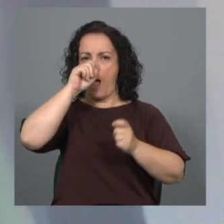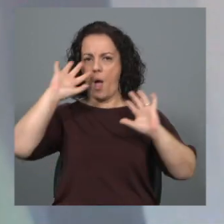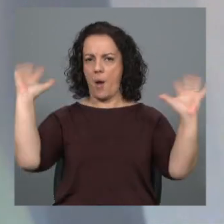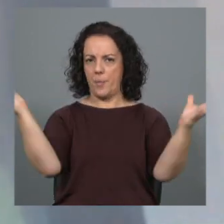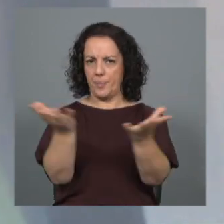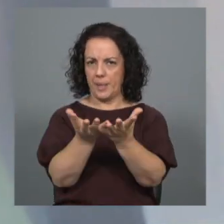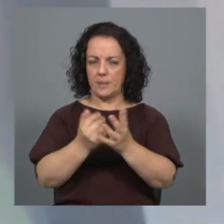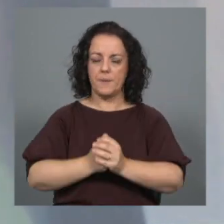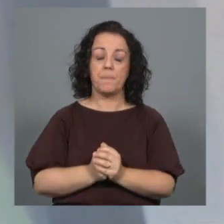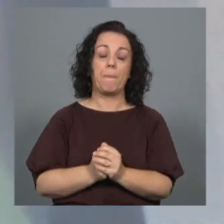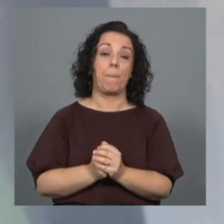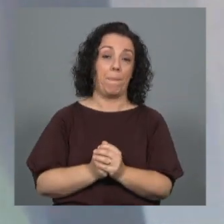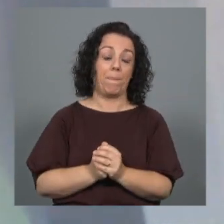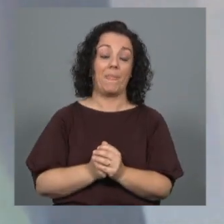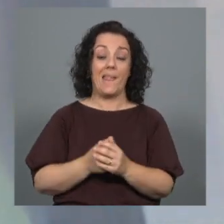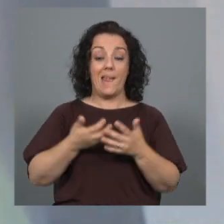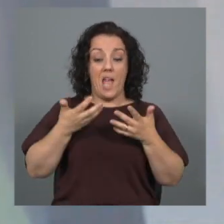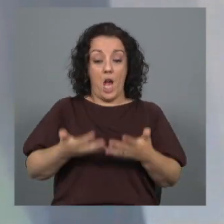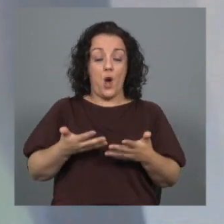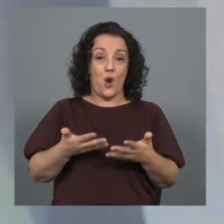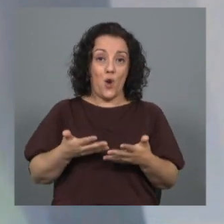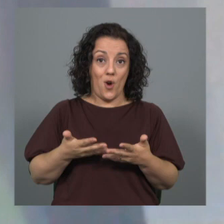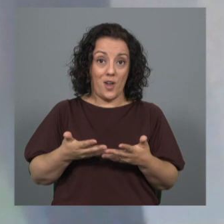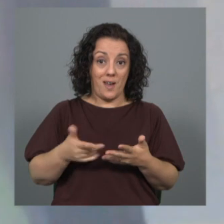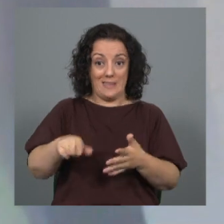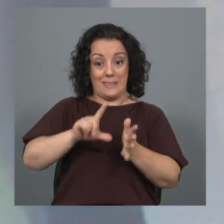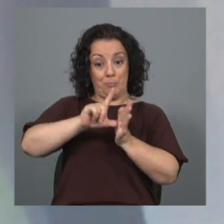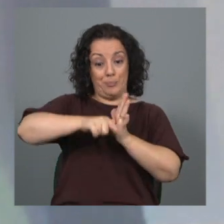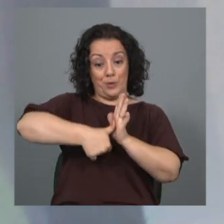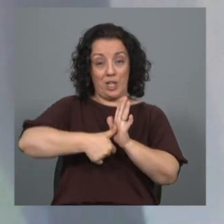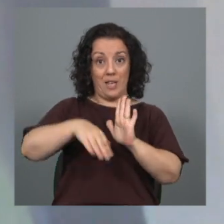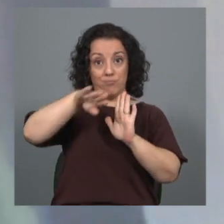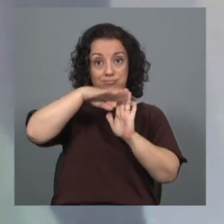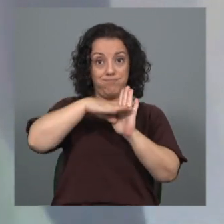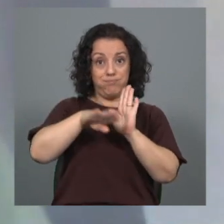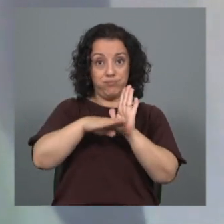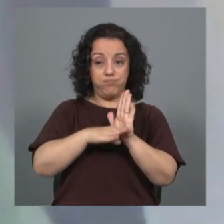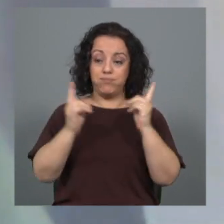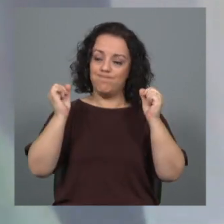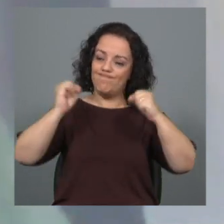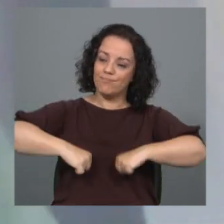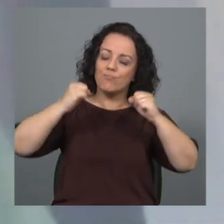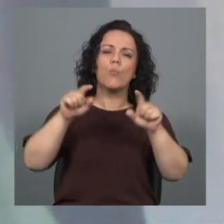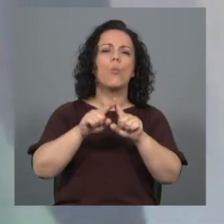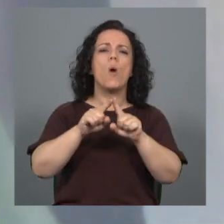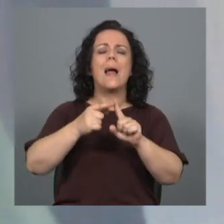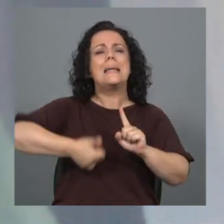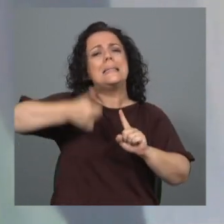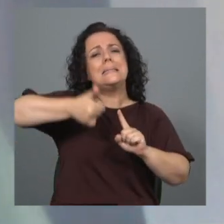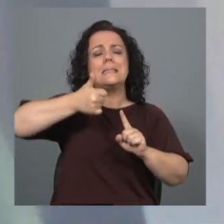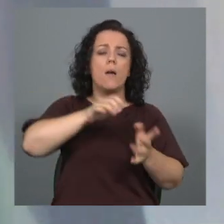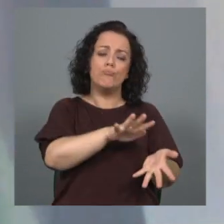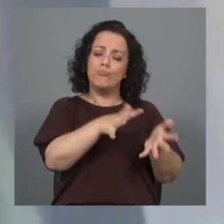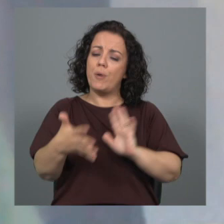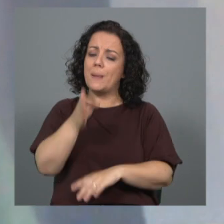o facto de termos agora avançado para este projeto, para este memorando, é apenas o levarmos à prática e queremos levá-lo à prática